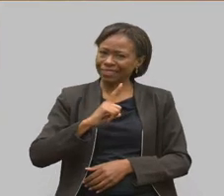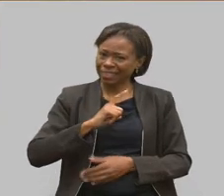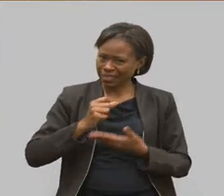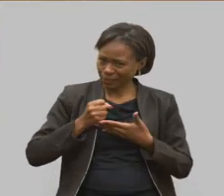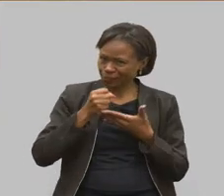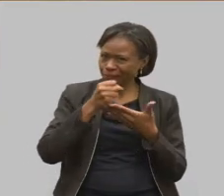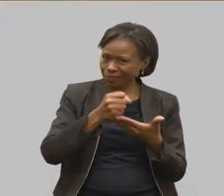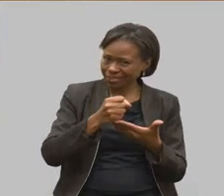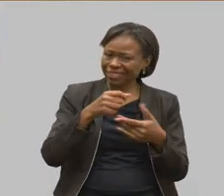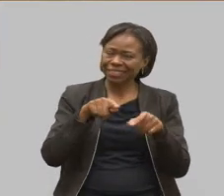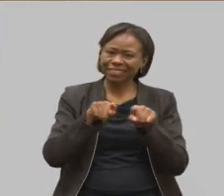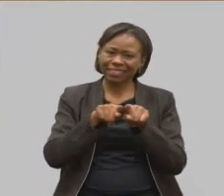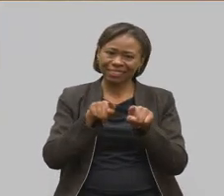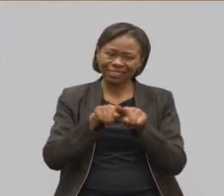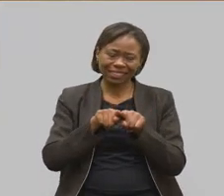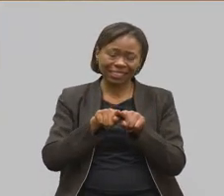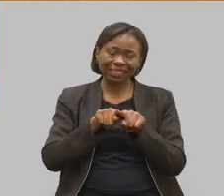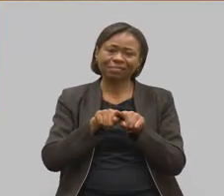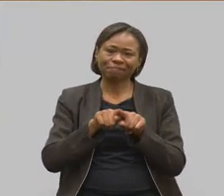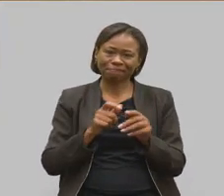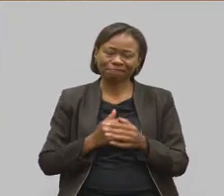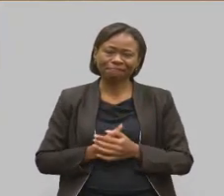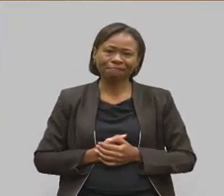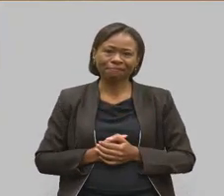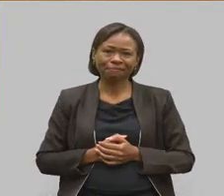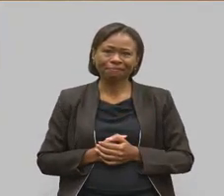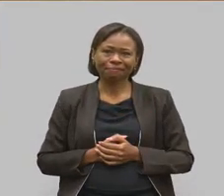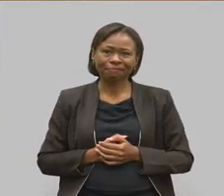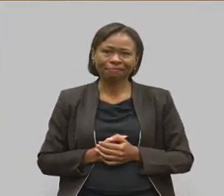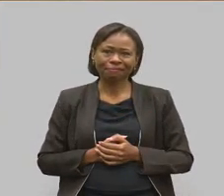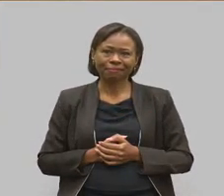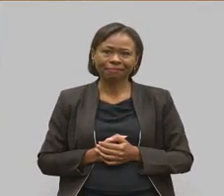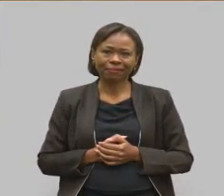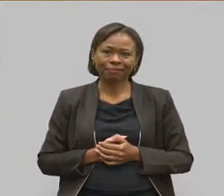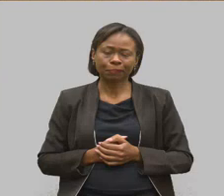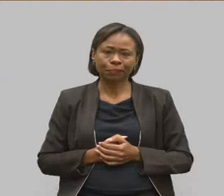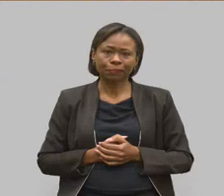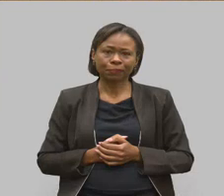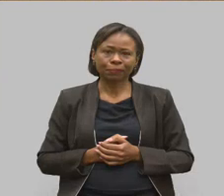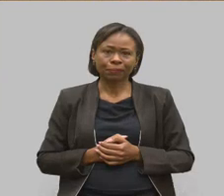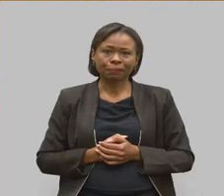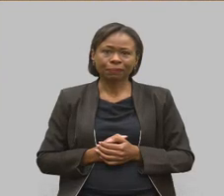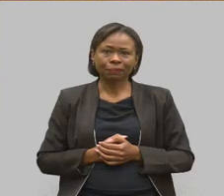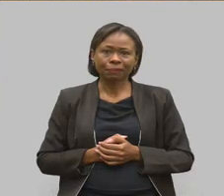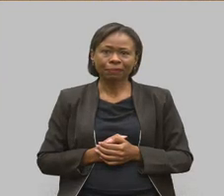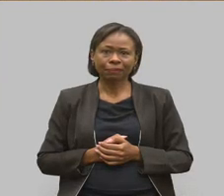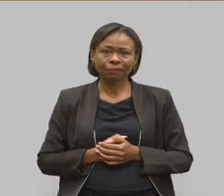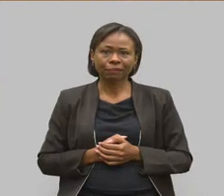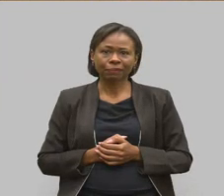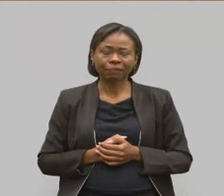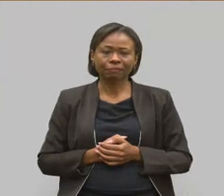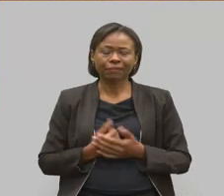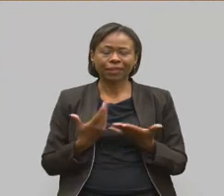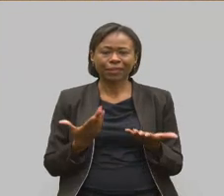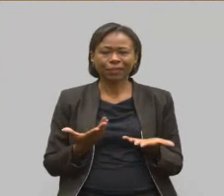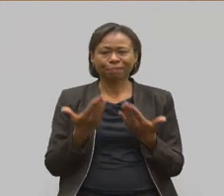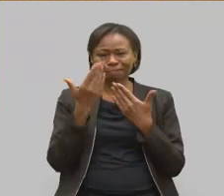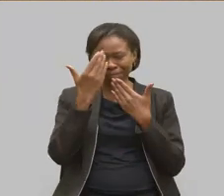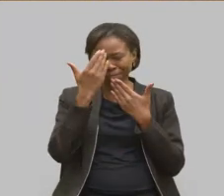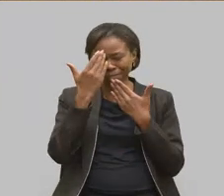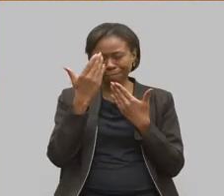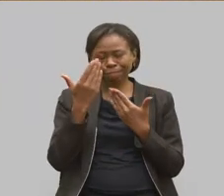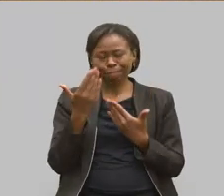contribuição enorme eh nesse debate e muito obrigado eu fiz